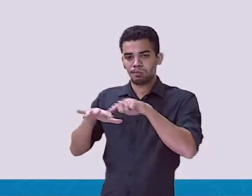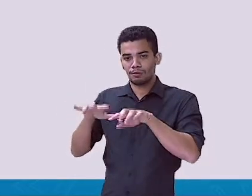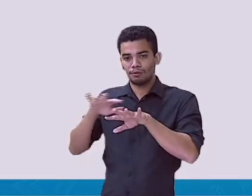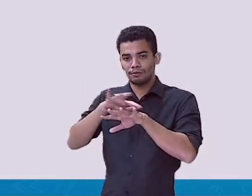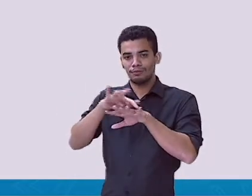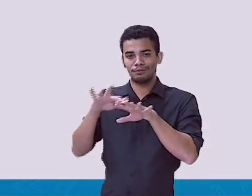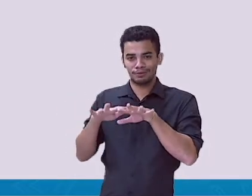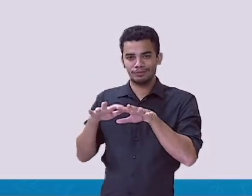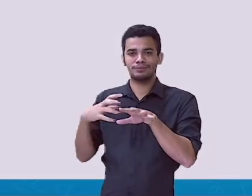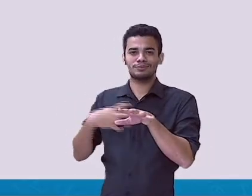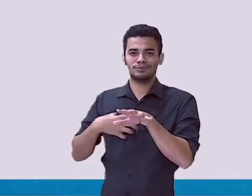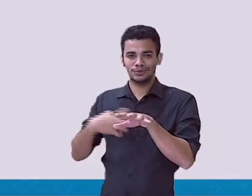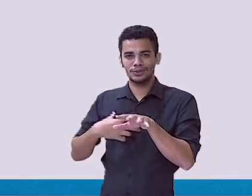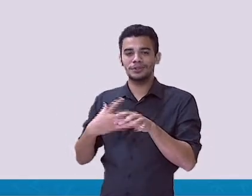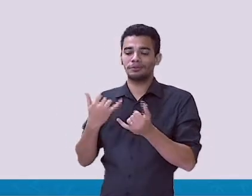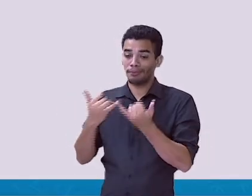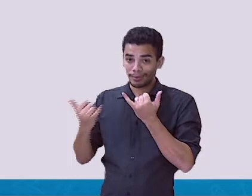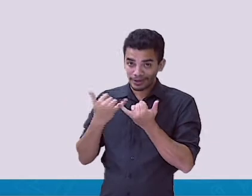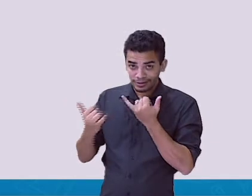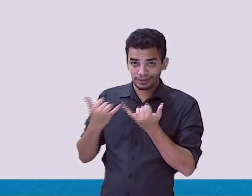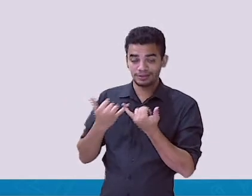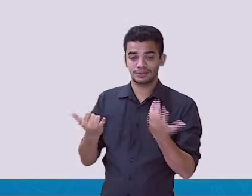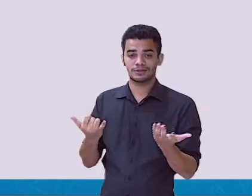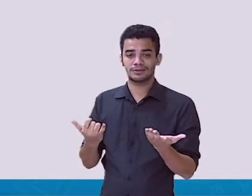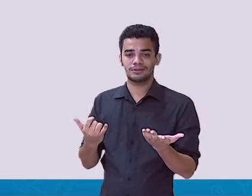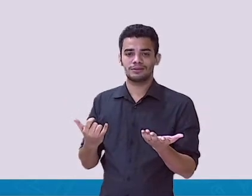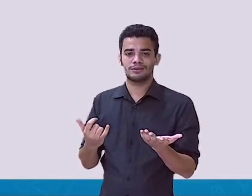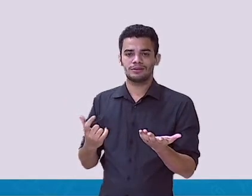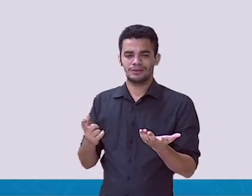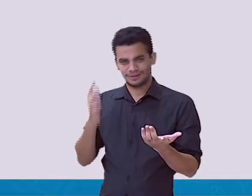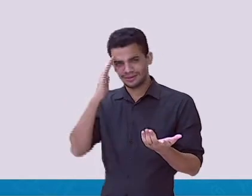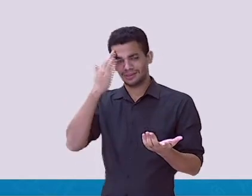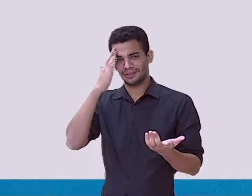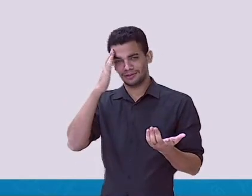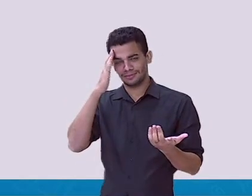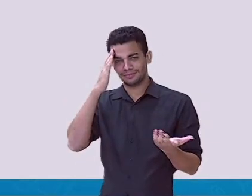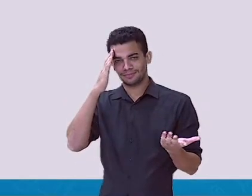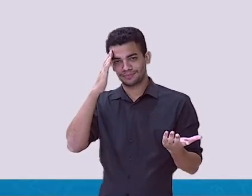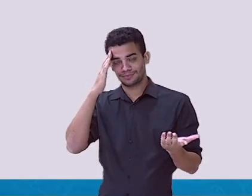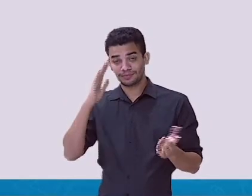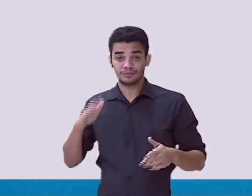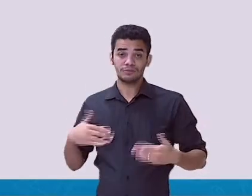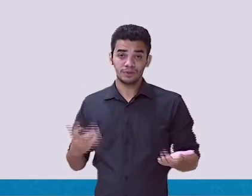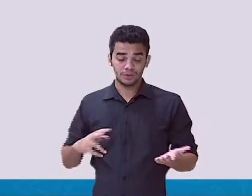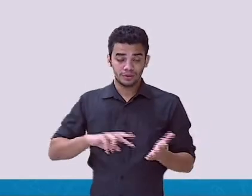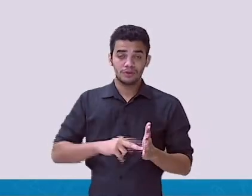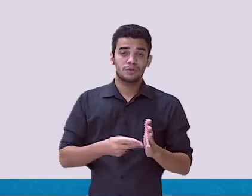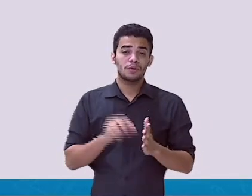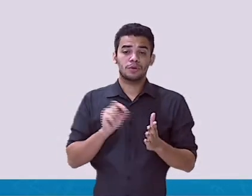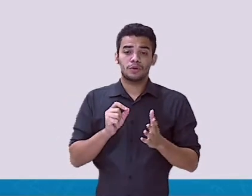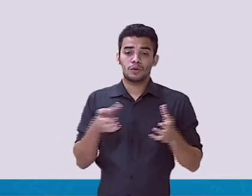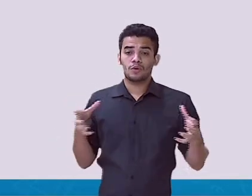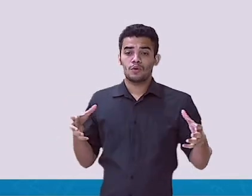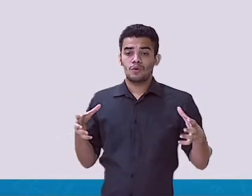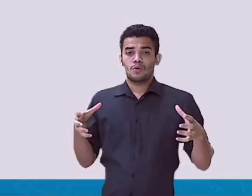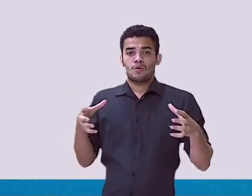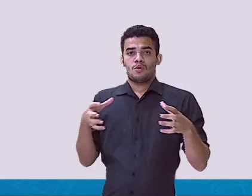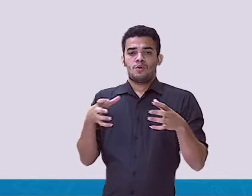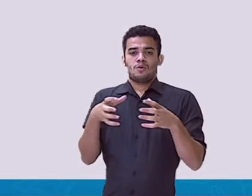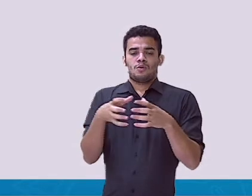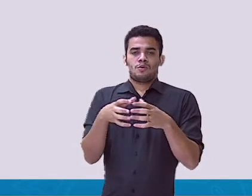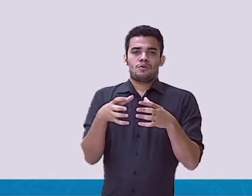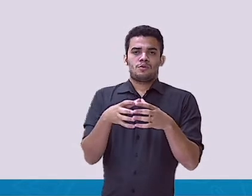própodes, que são aqui, ó, tá vendo? Também estão presentes. Então, eles estão agrupados, não é simplesmente